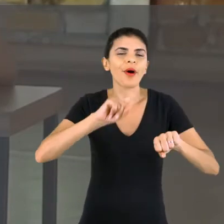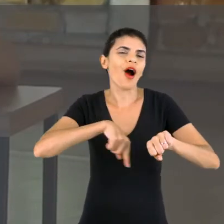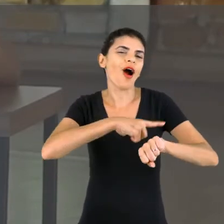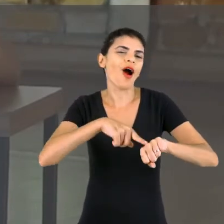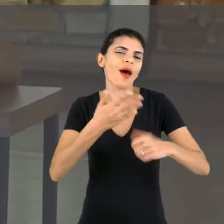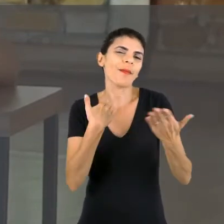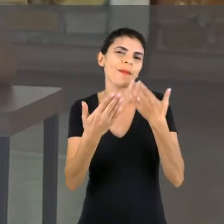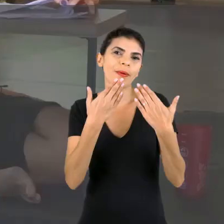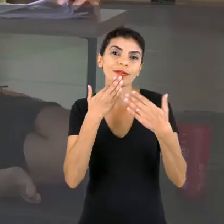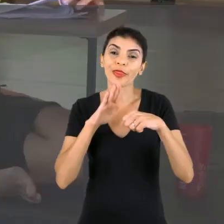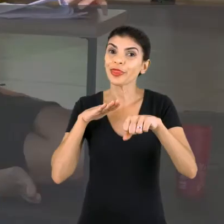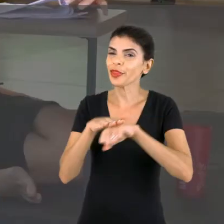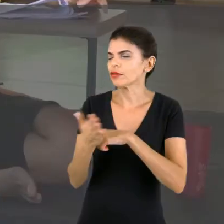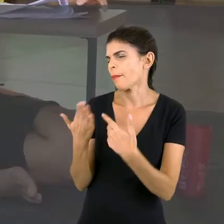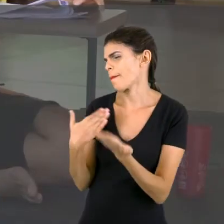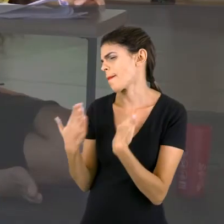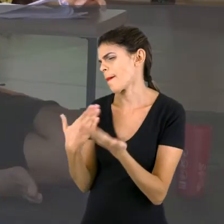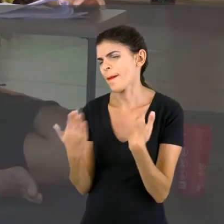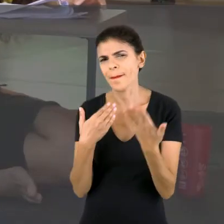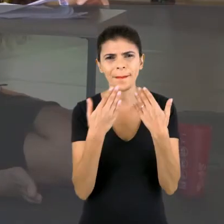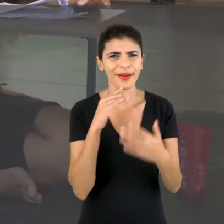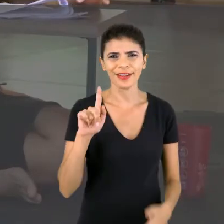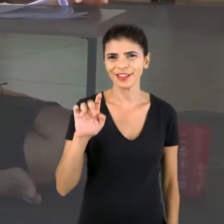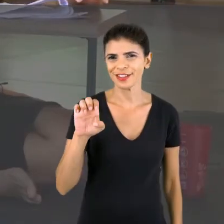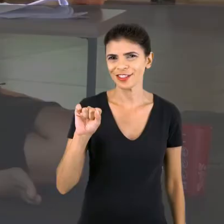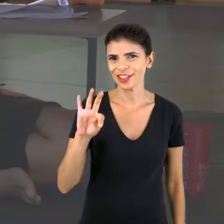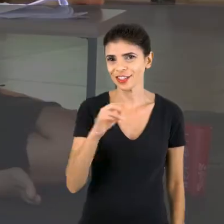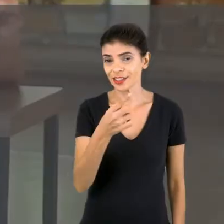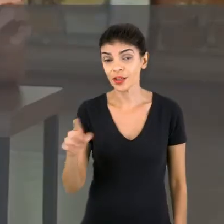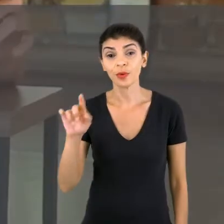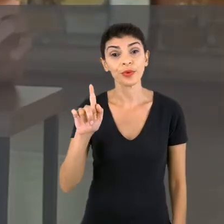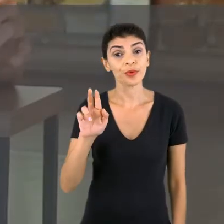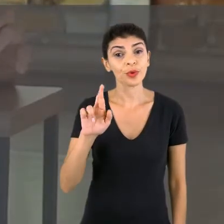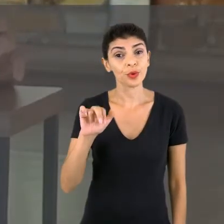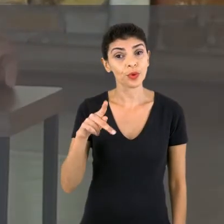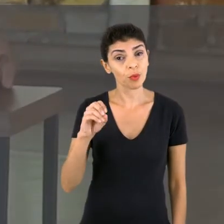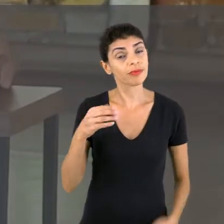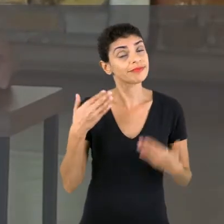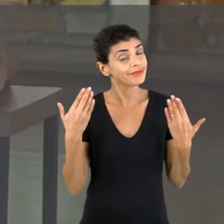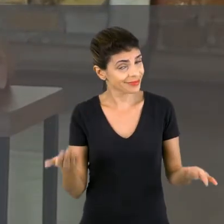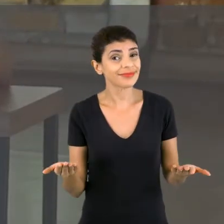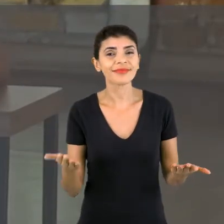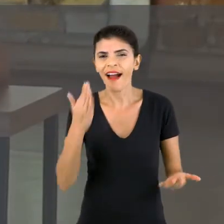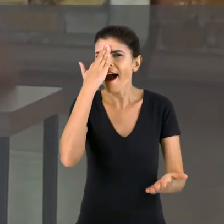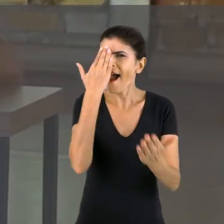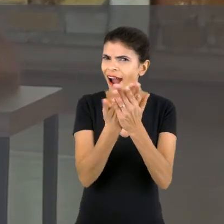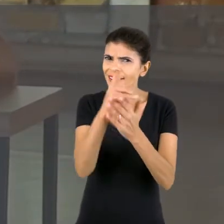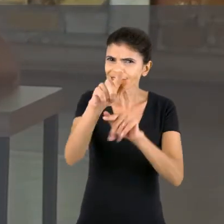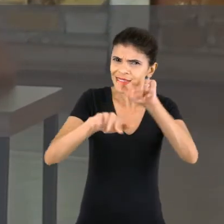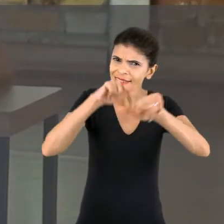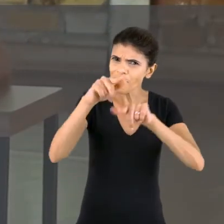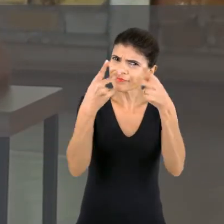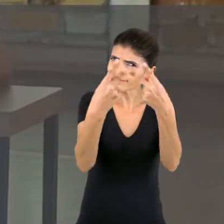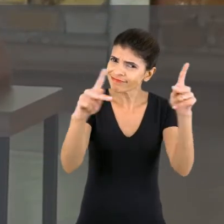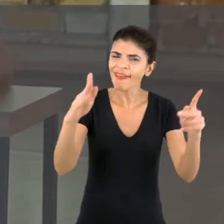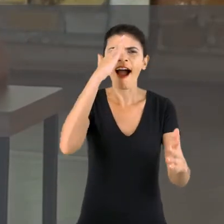horas conversando. Nós já viramos noites conversando sobre gestão de grupo. E é isso. Acreditem no trabalho